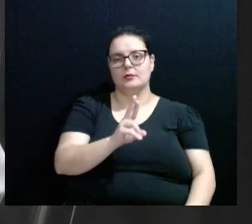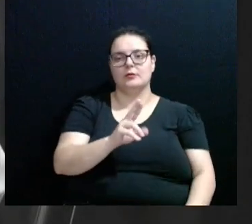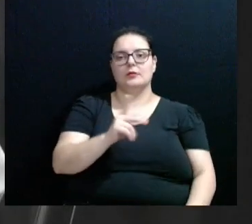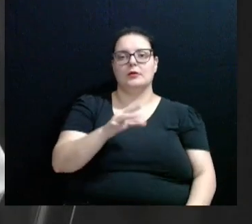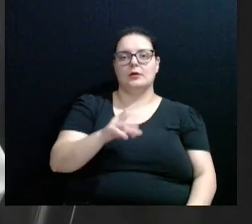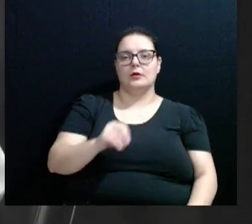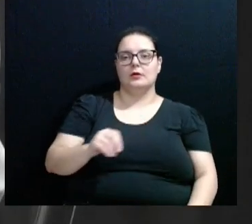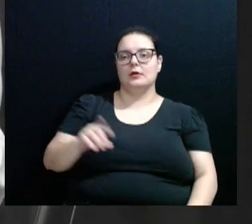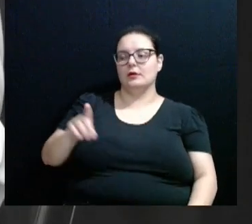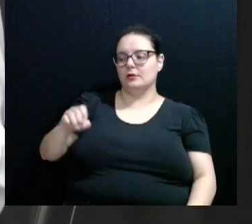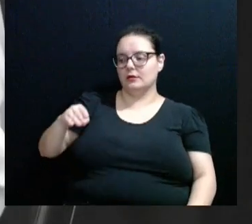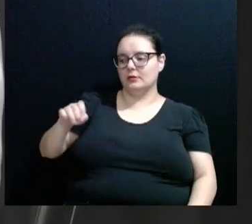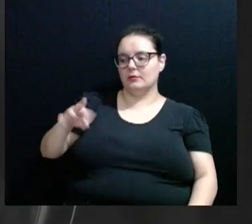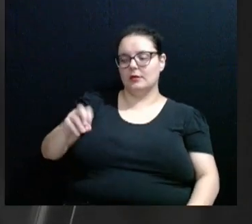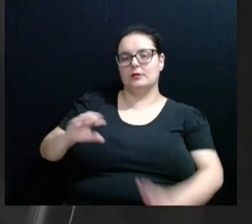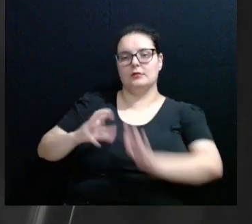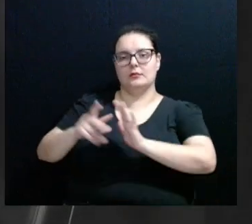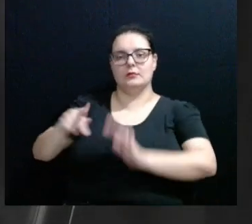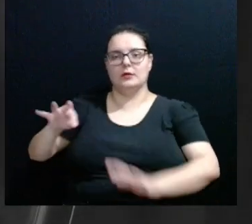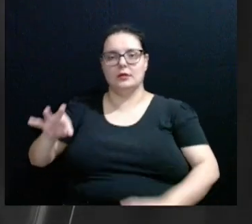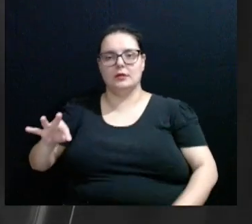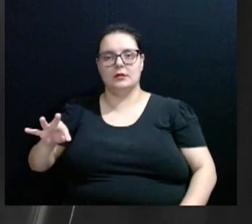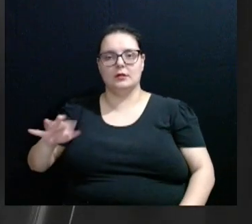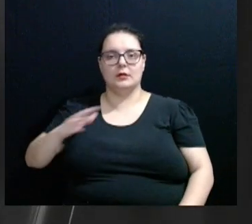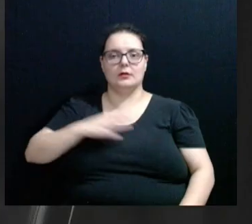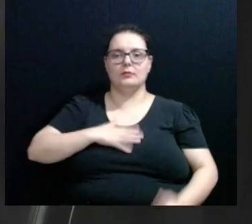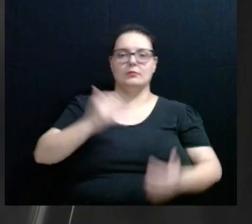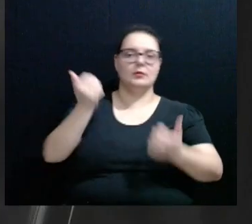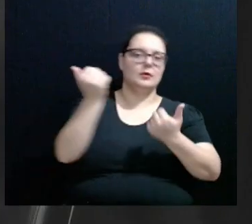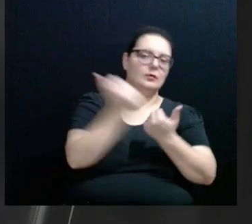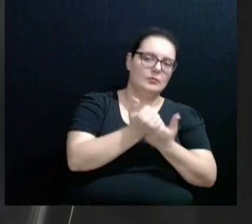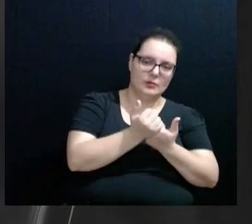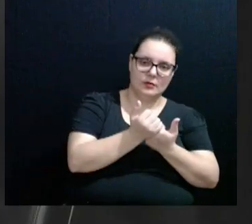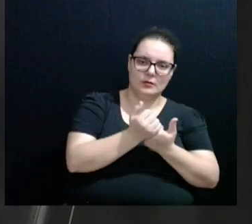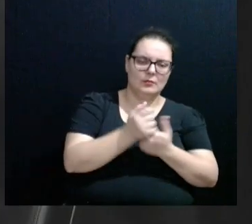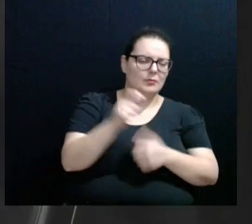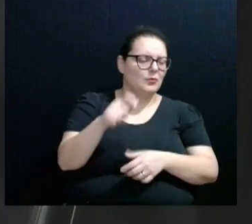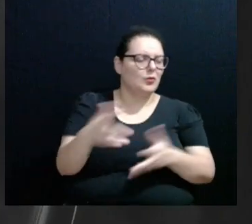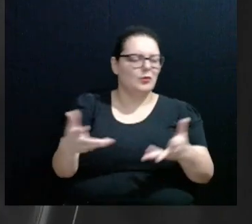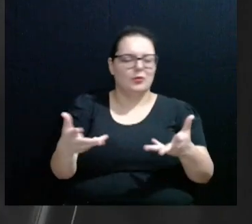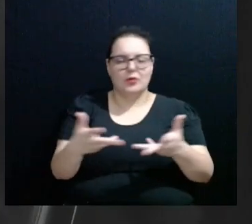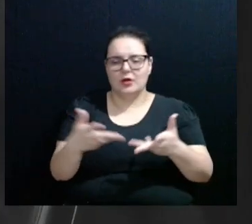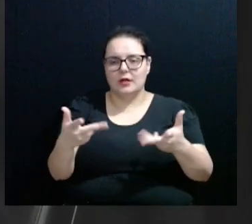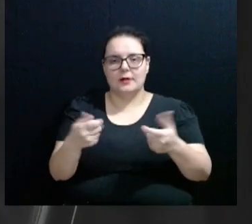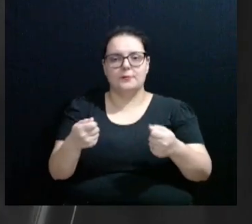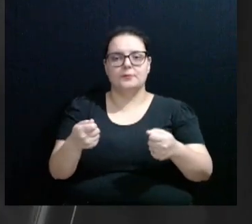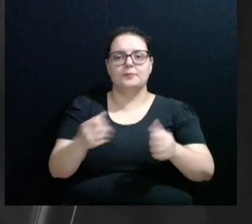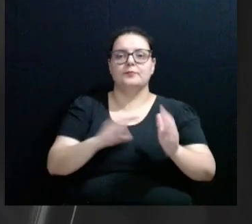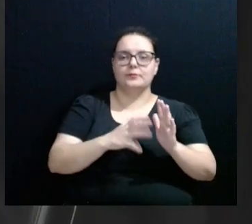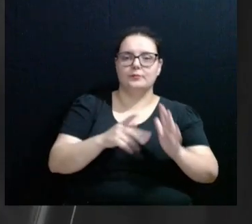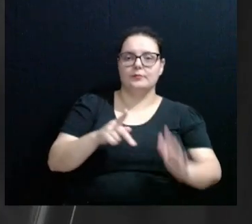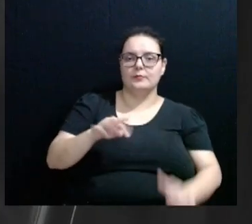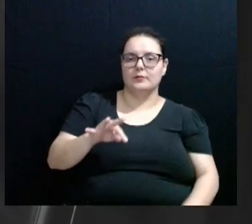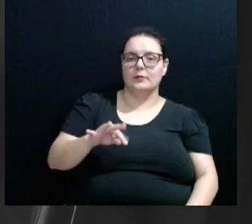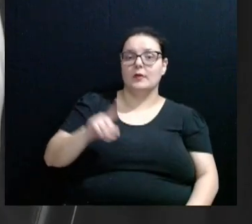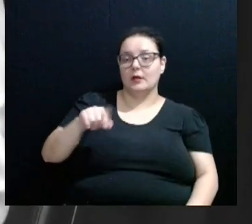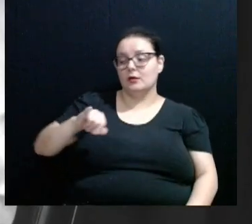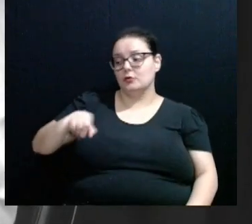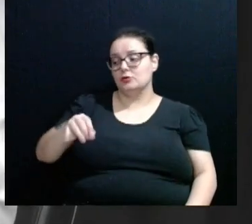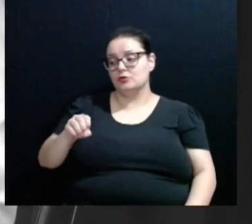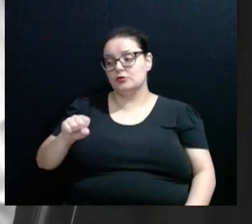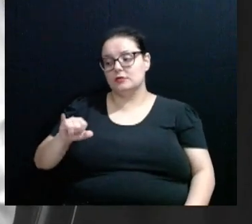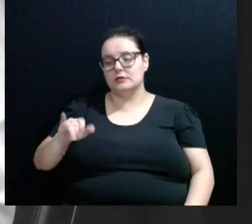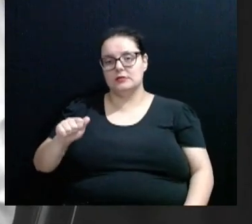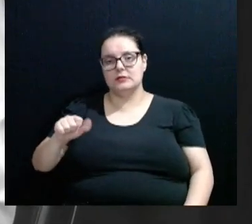o Demétrio do PT, e aí o meu vice, que era uma pessoa sensacional também, era do PT, era o Josias. Só que o